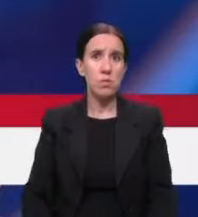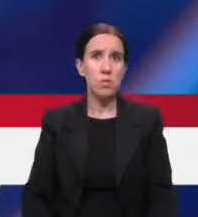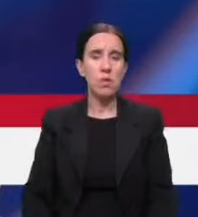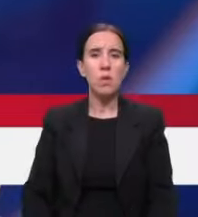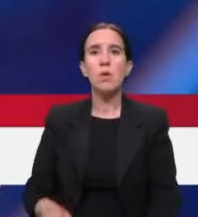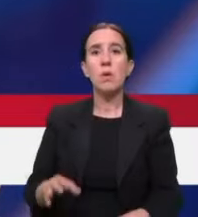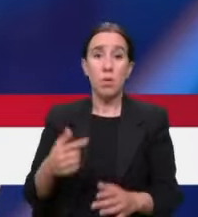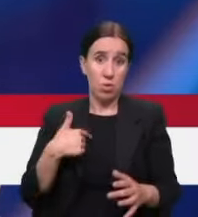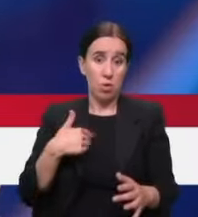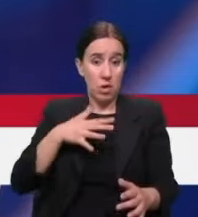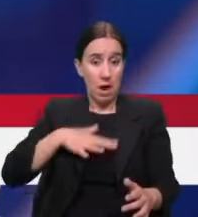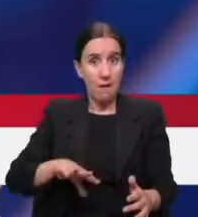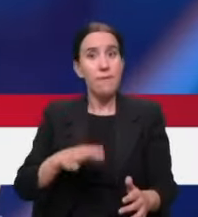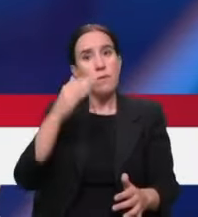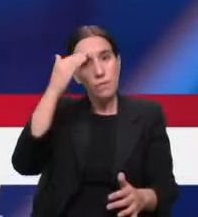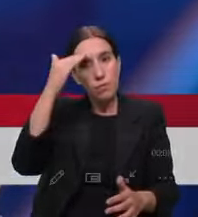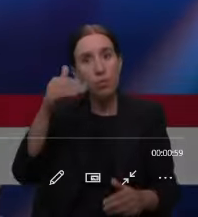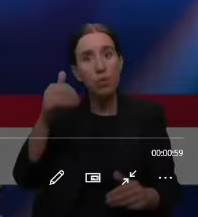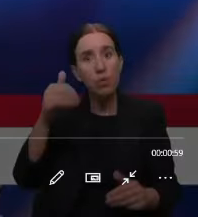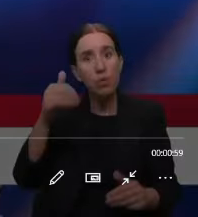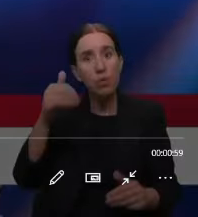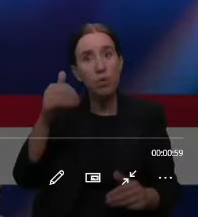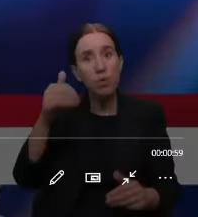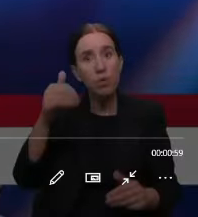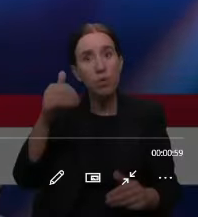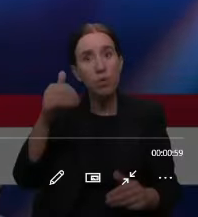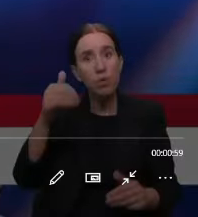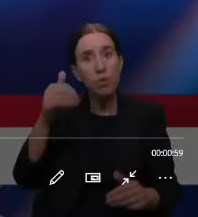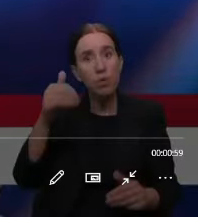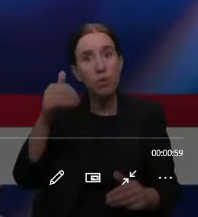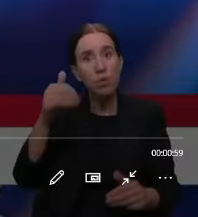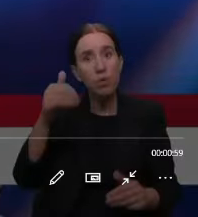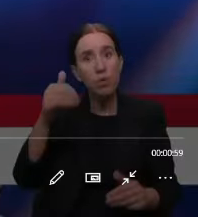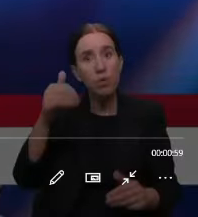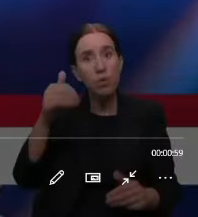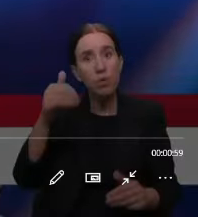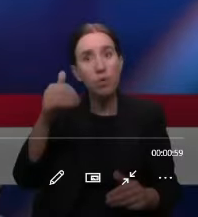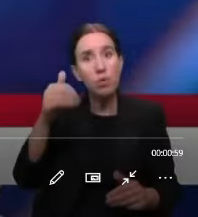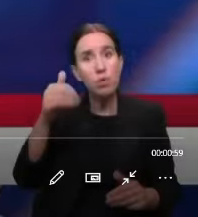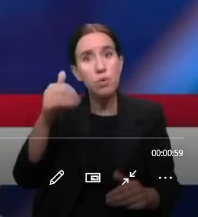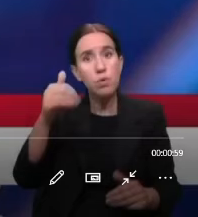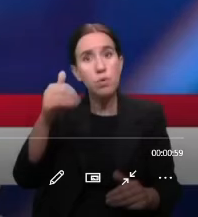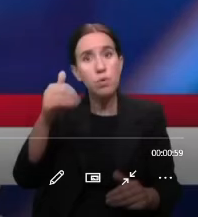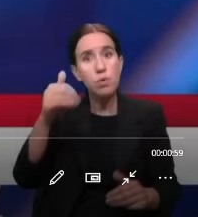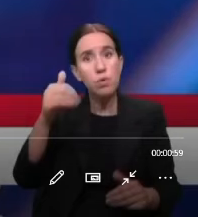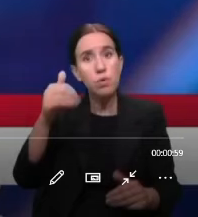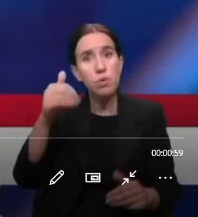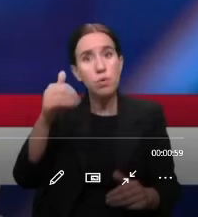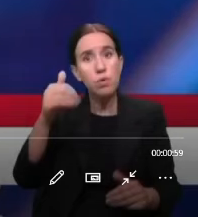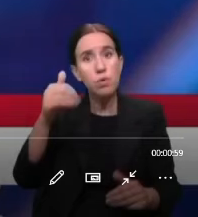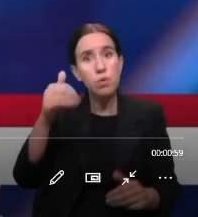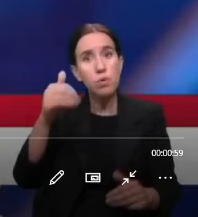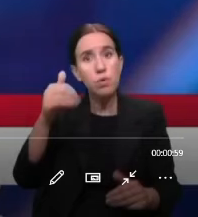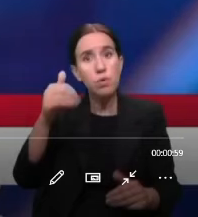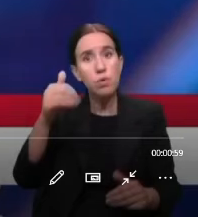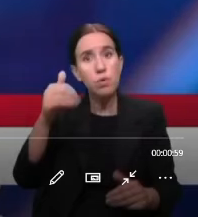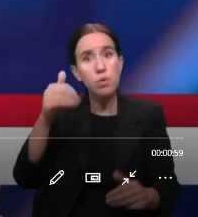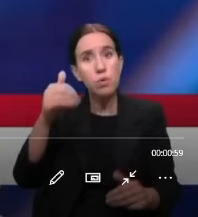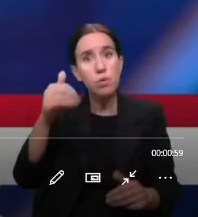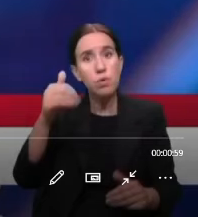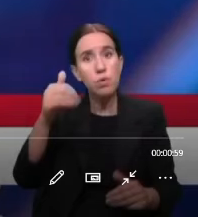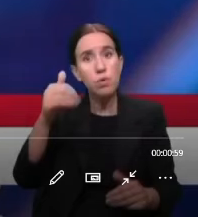nós queremos é um futuro melhor. É, claramente. Por isso é que quando o muro de Berlim caiu, a malta foi toda para o lado capitalista,